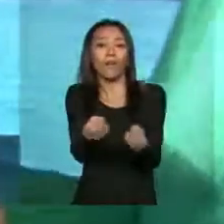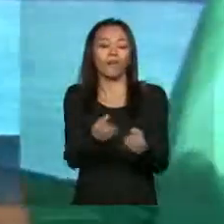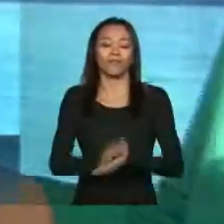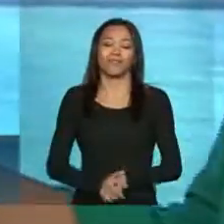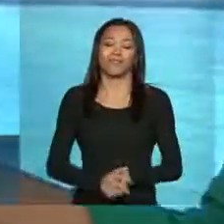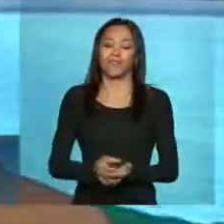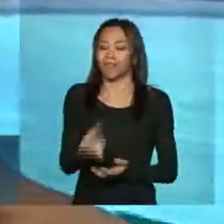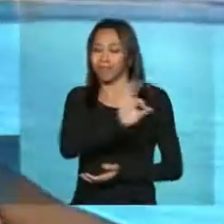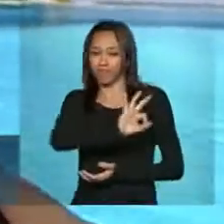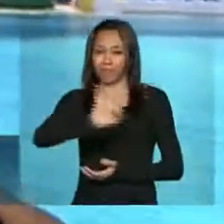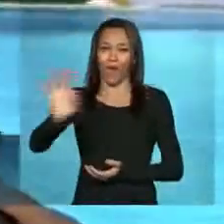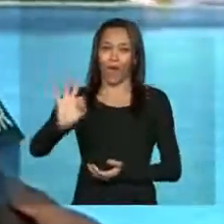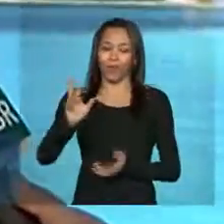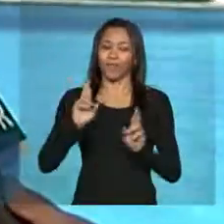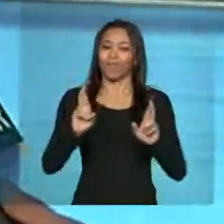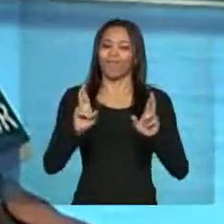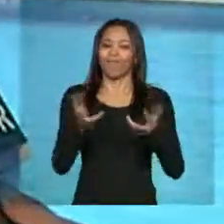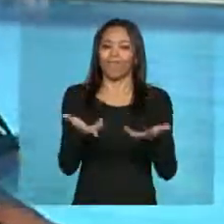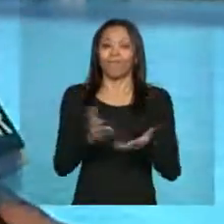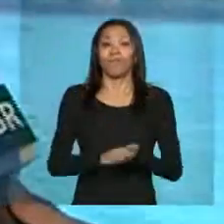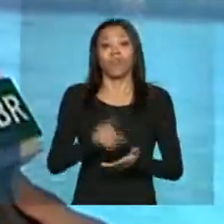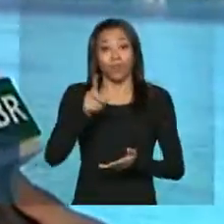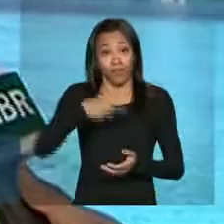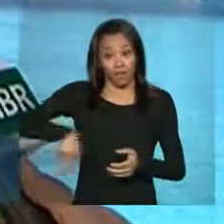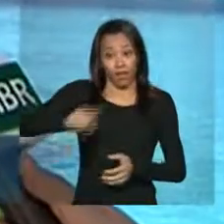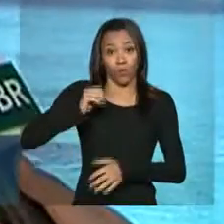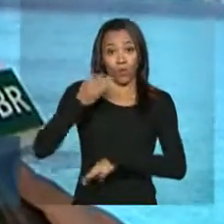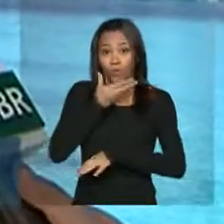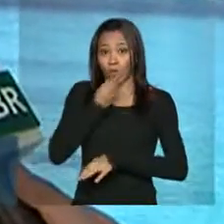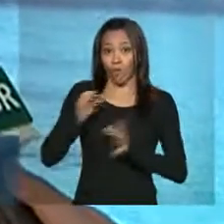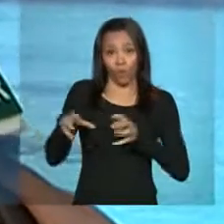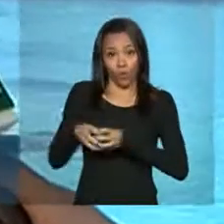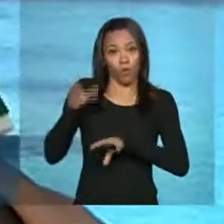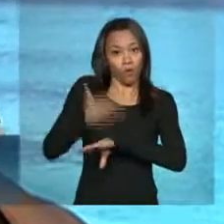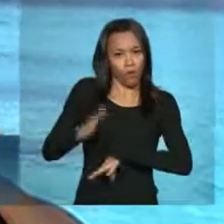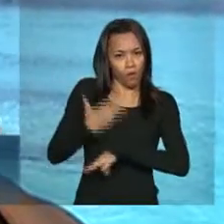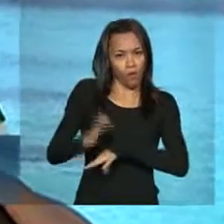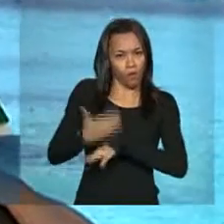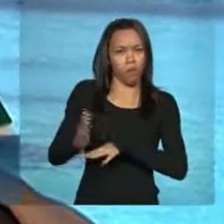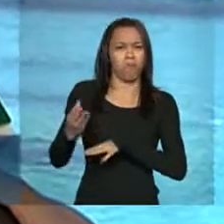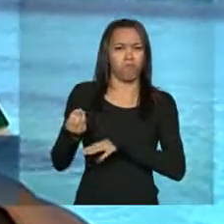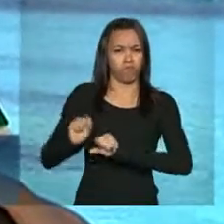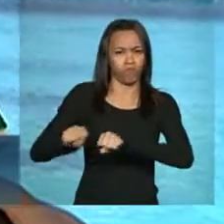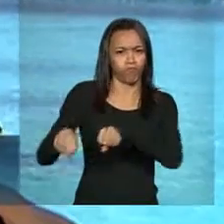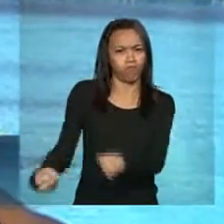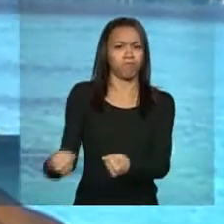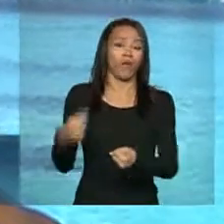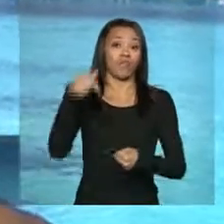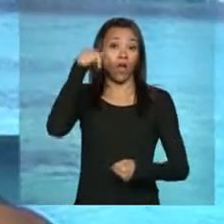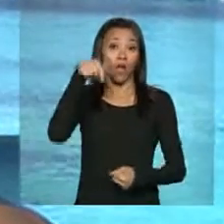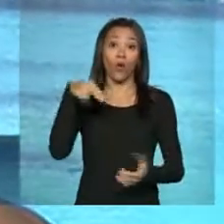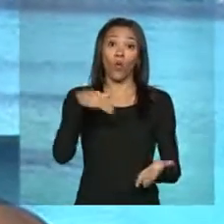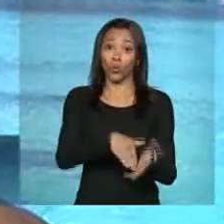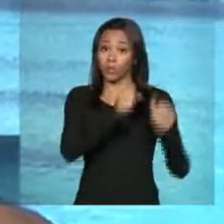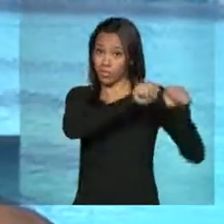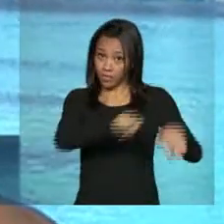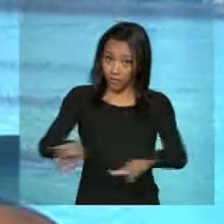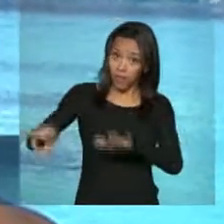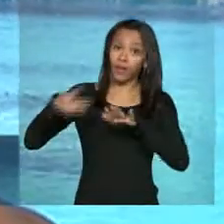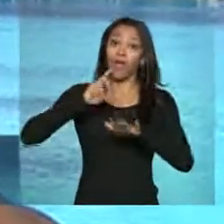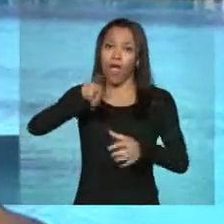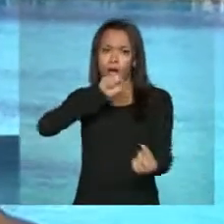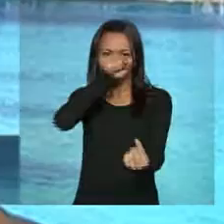é muito boa a seleção masculina vem fazendo um treinamento bem forte e agora essas a última semana é um elemento mais